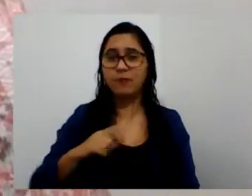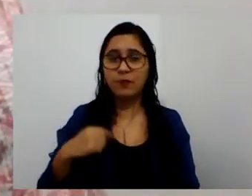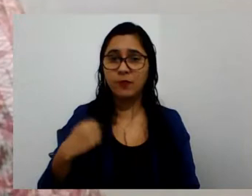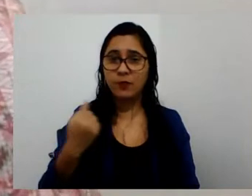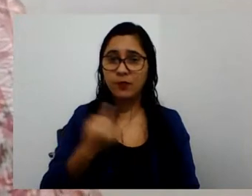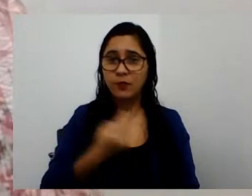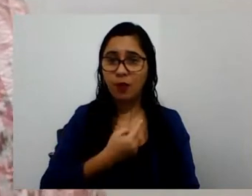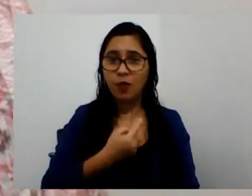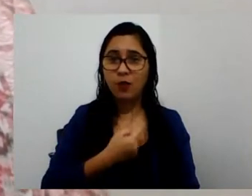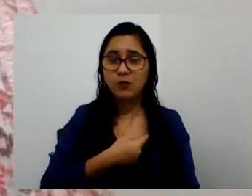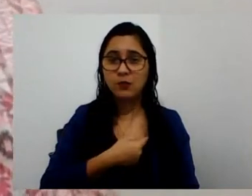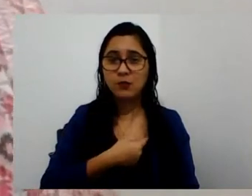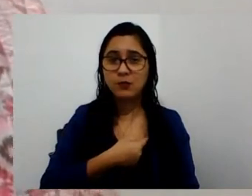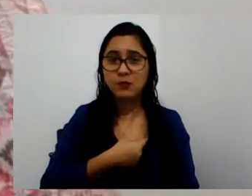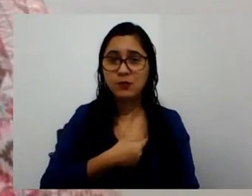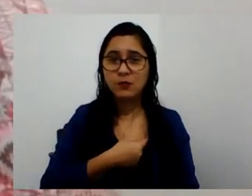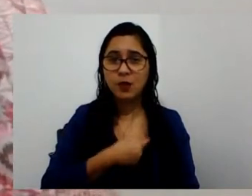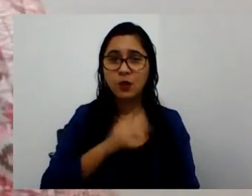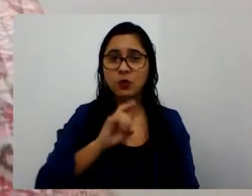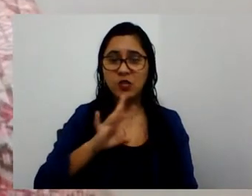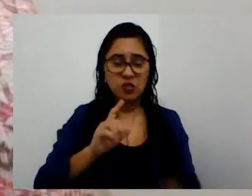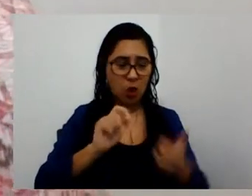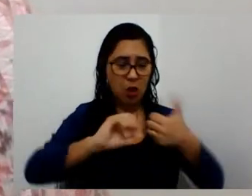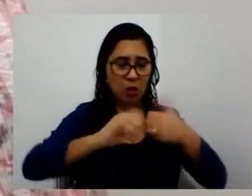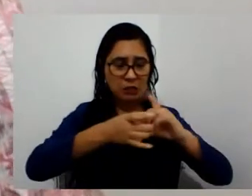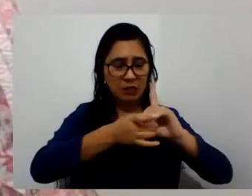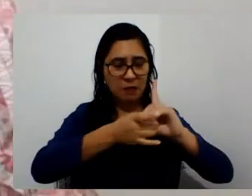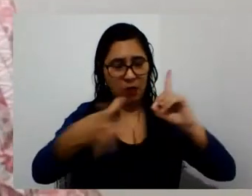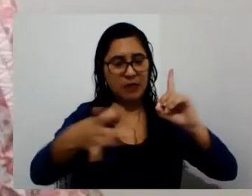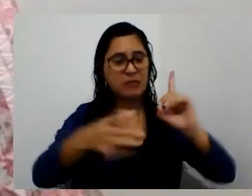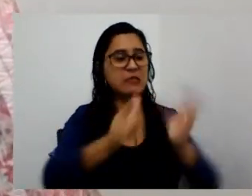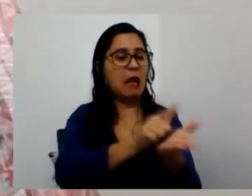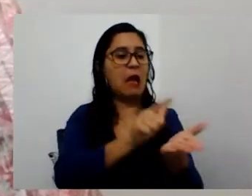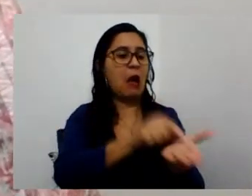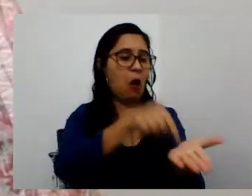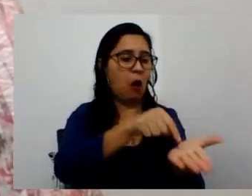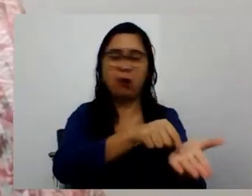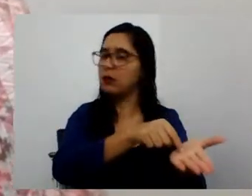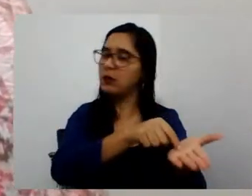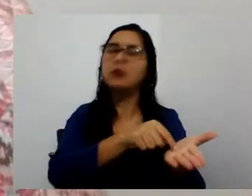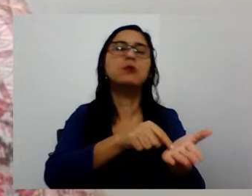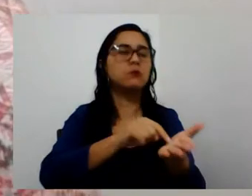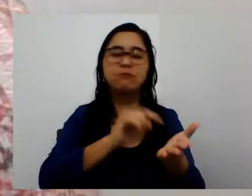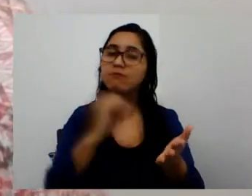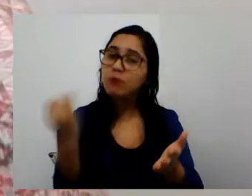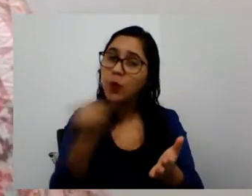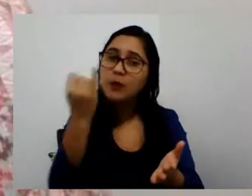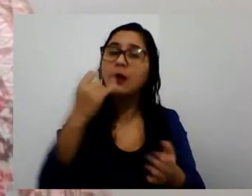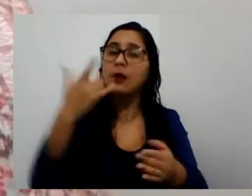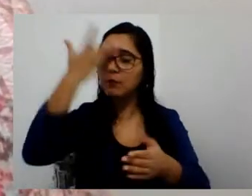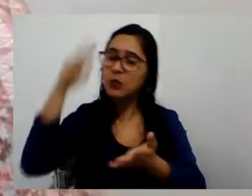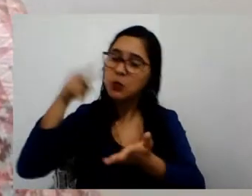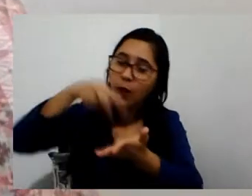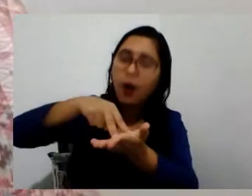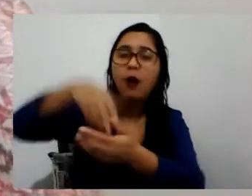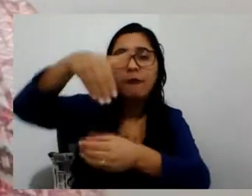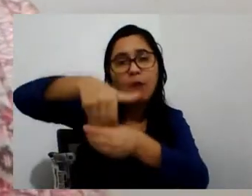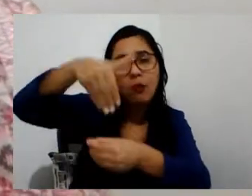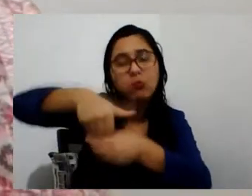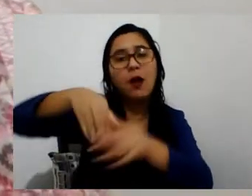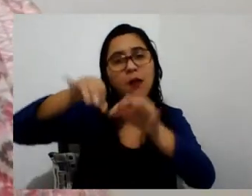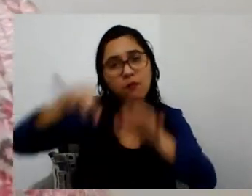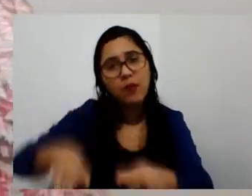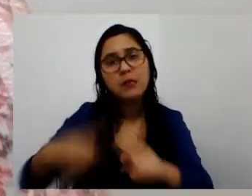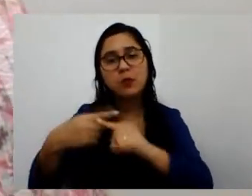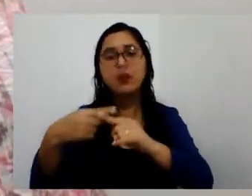democracia só no papel e na fala. É importante a votação, porque a principal expressão